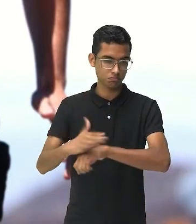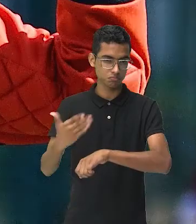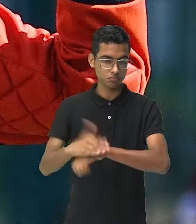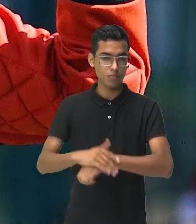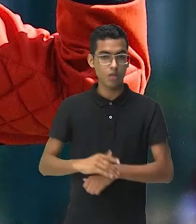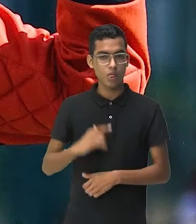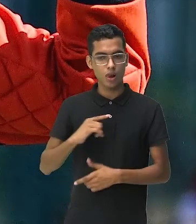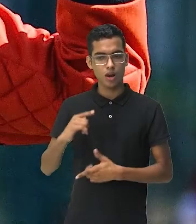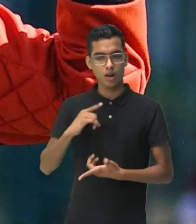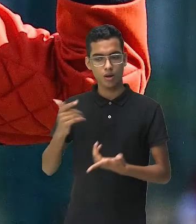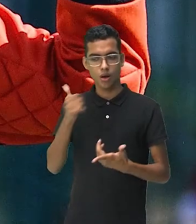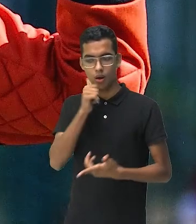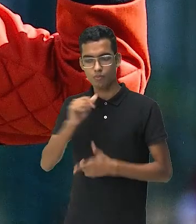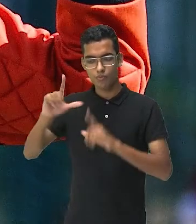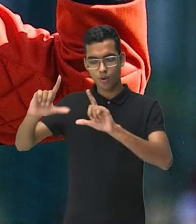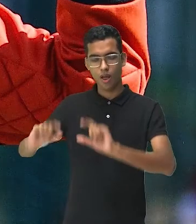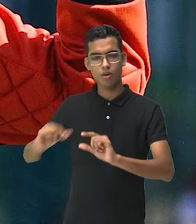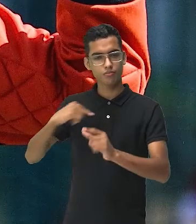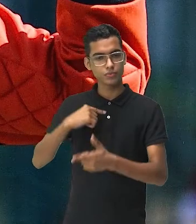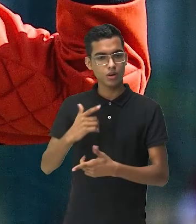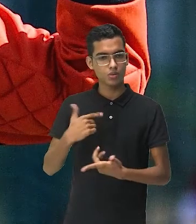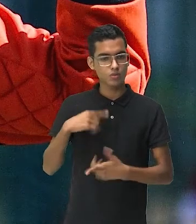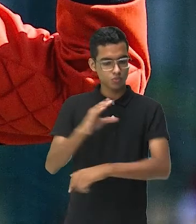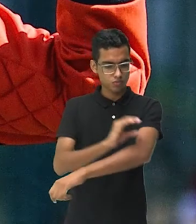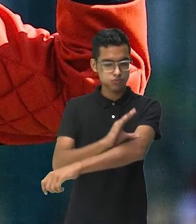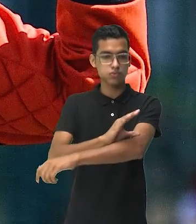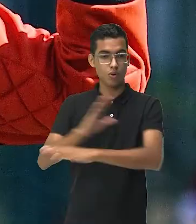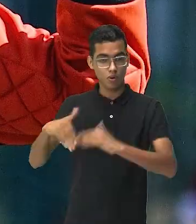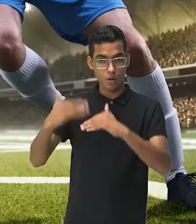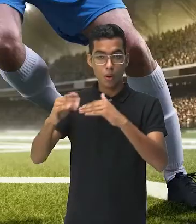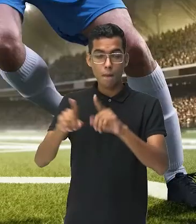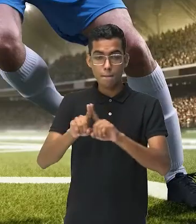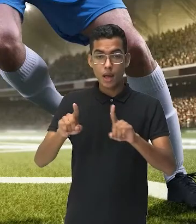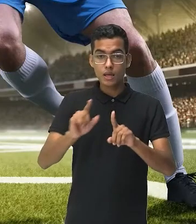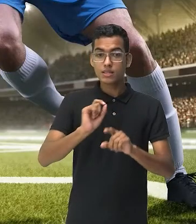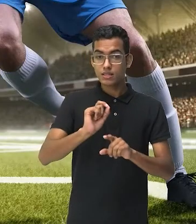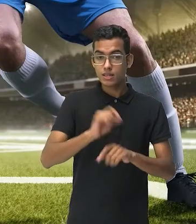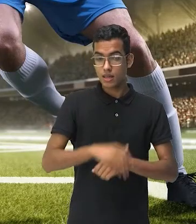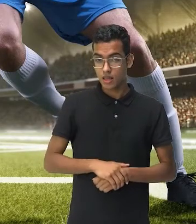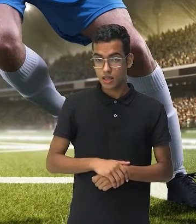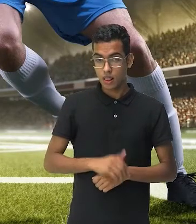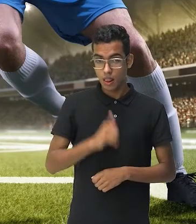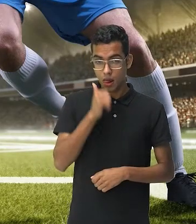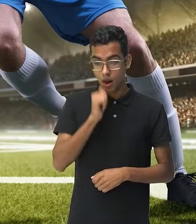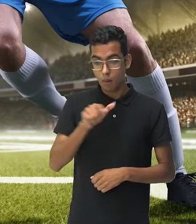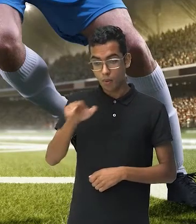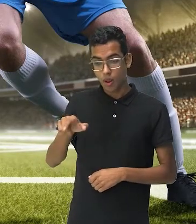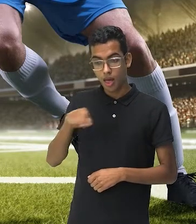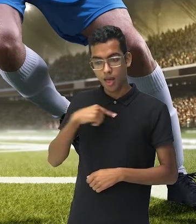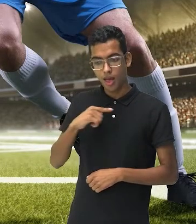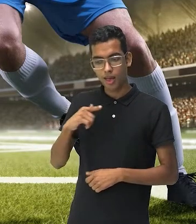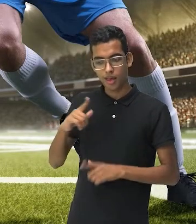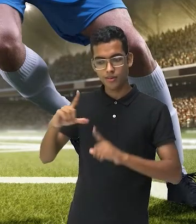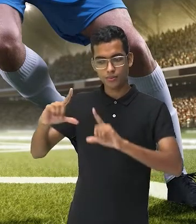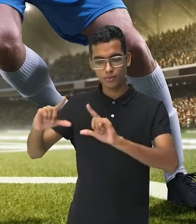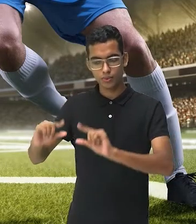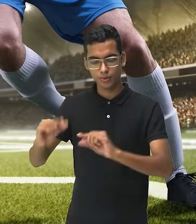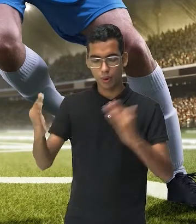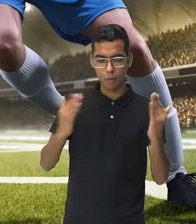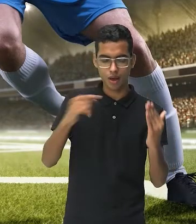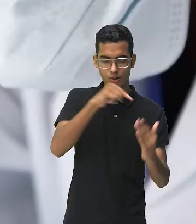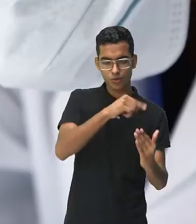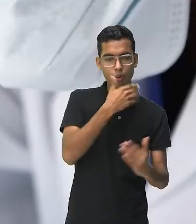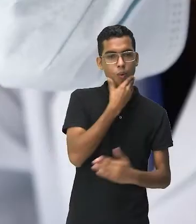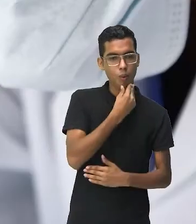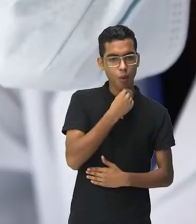homens. O resultado é que o desempenho desportivo das mulheres é 6% a 15% menor em comparação com os